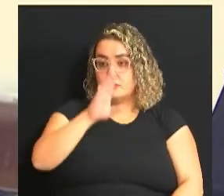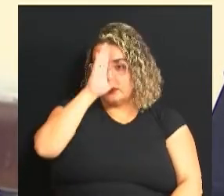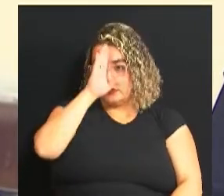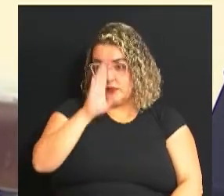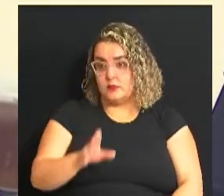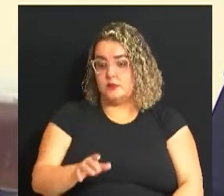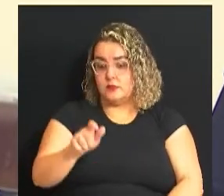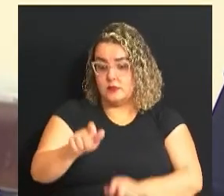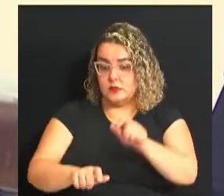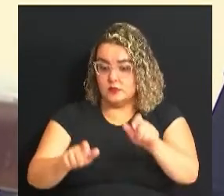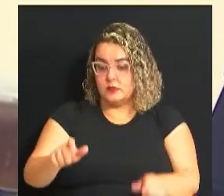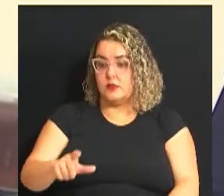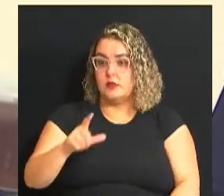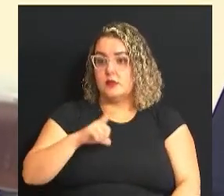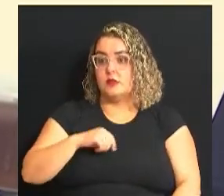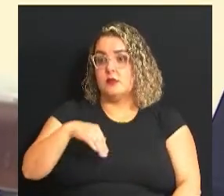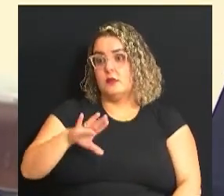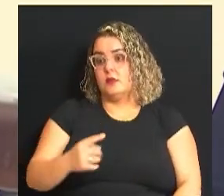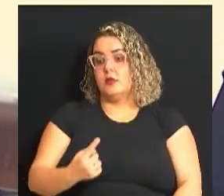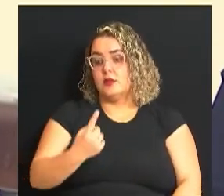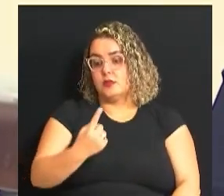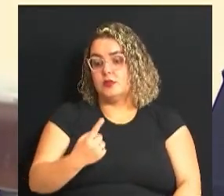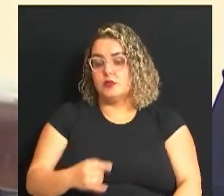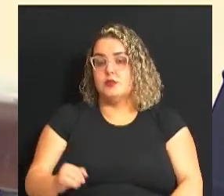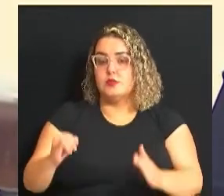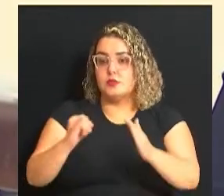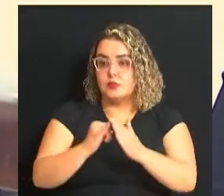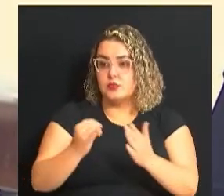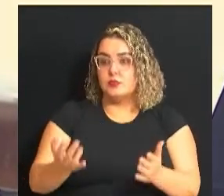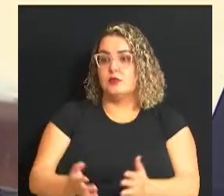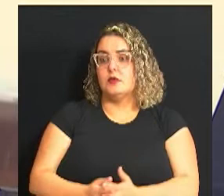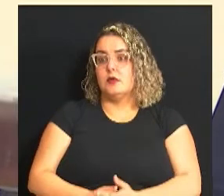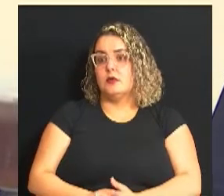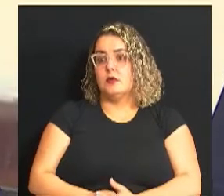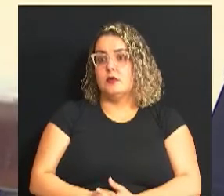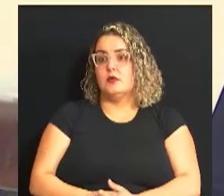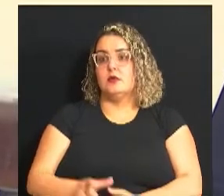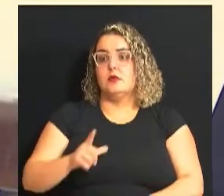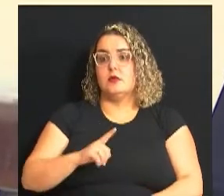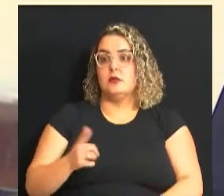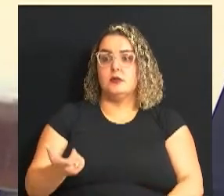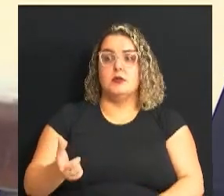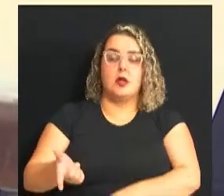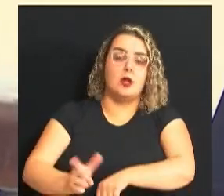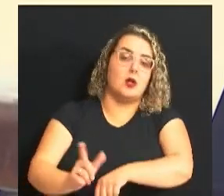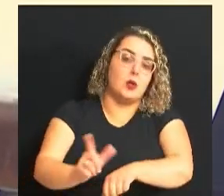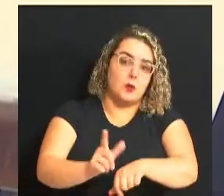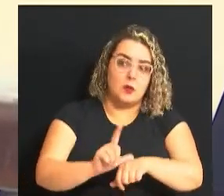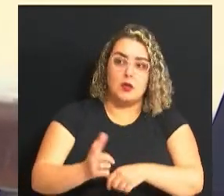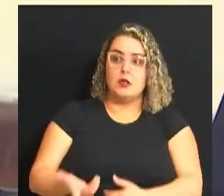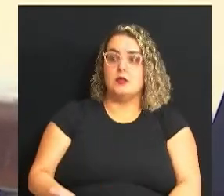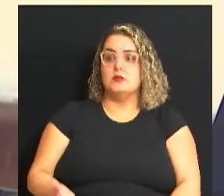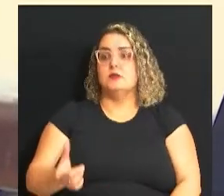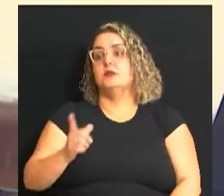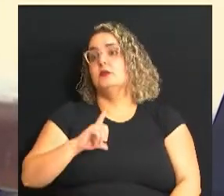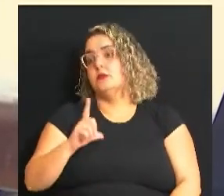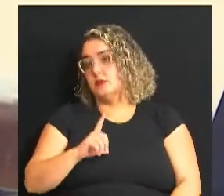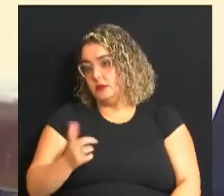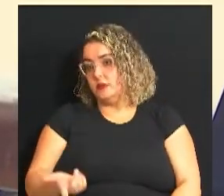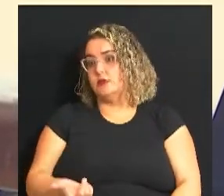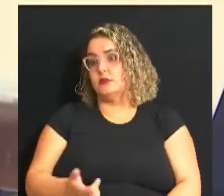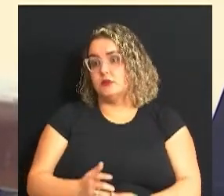tem mais de um imóvel, tem comércios, enfim, que demonstra que ela tem uma condição